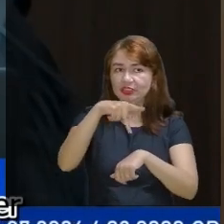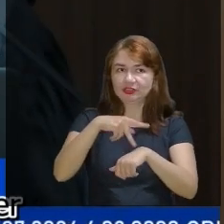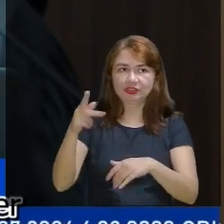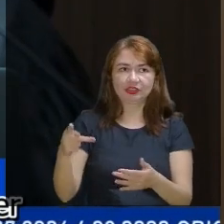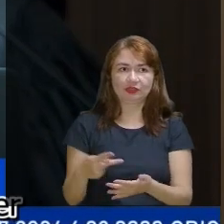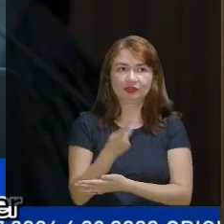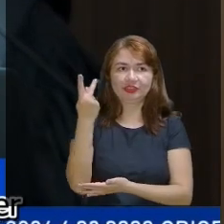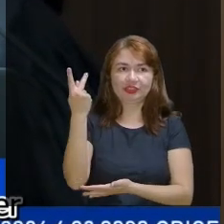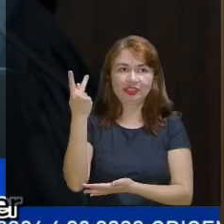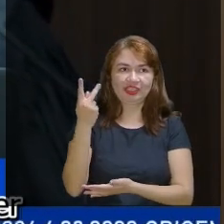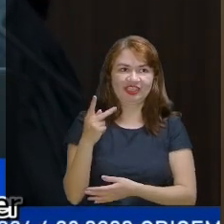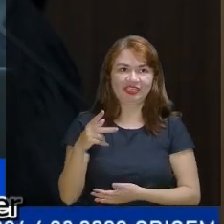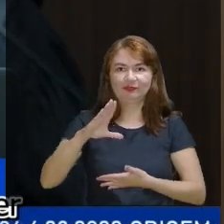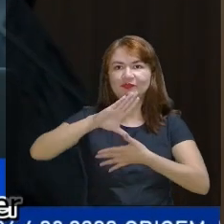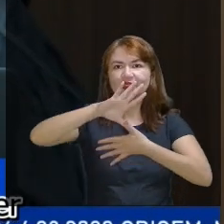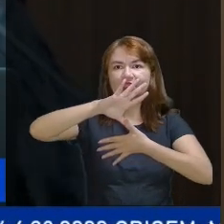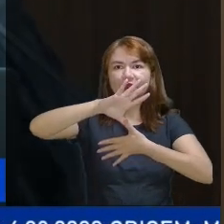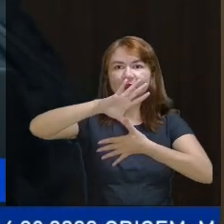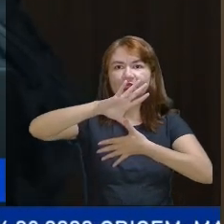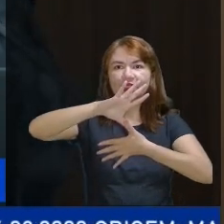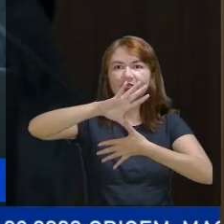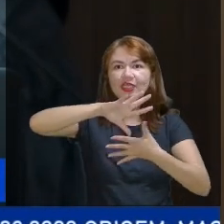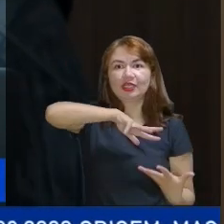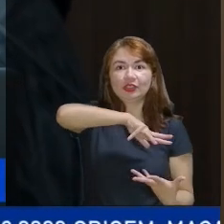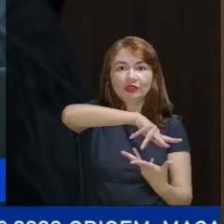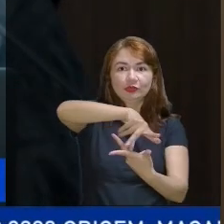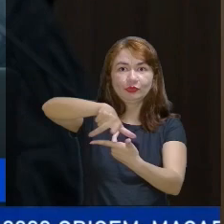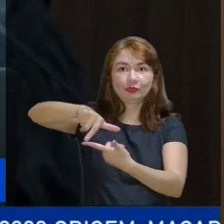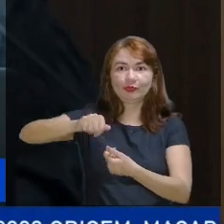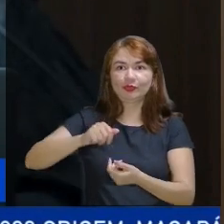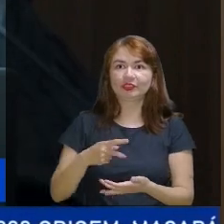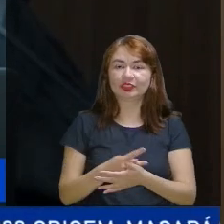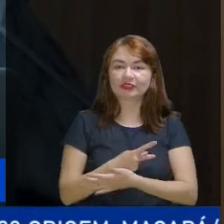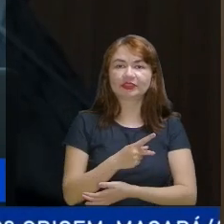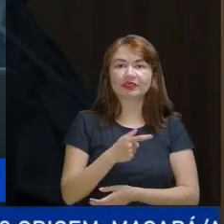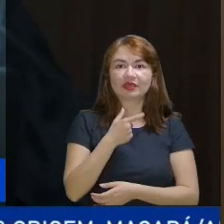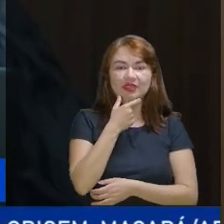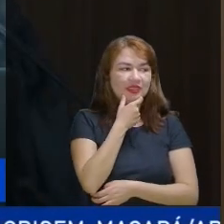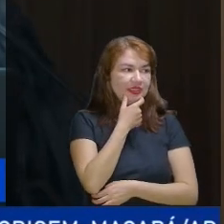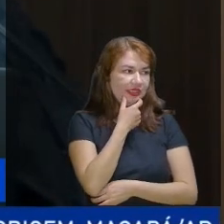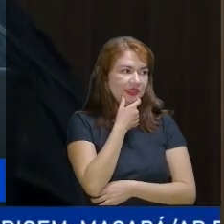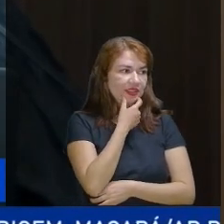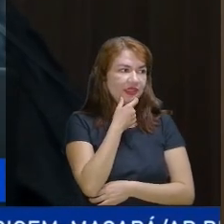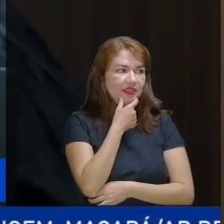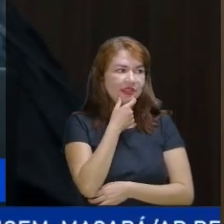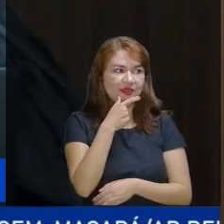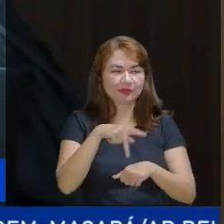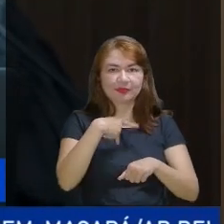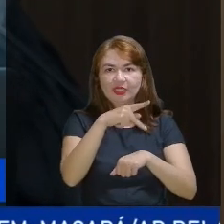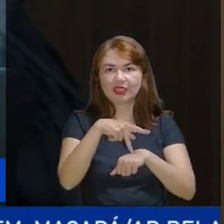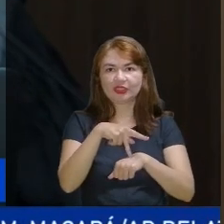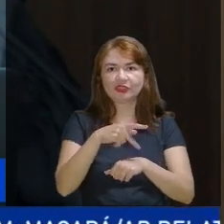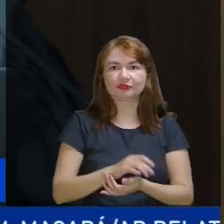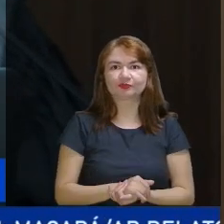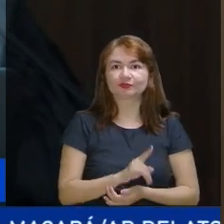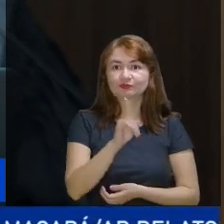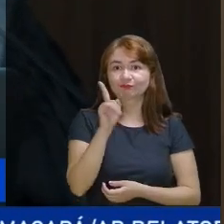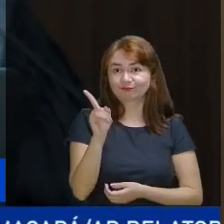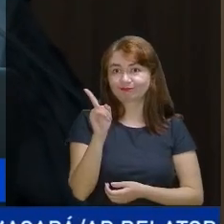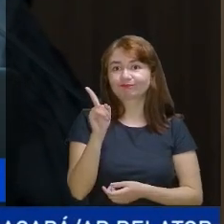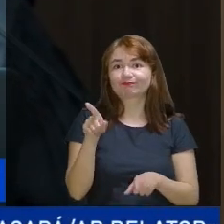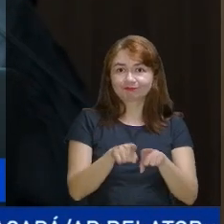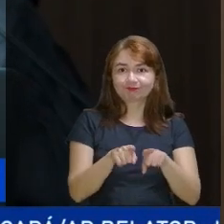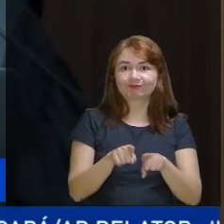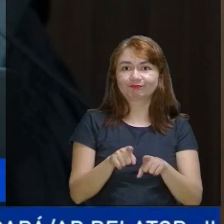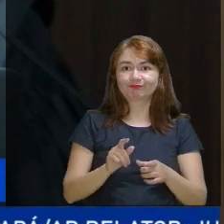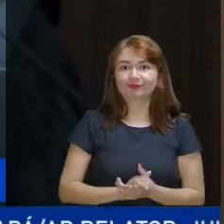administrativa itinerante. Foi o Brasil. E fez porque a Inglaterra pressionava isso para relações comerciais, ele acabou fazendo.